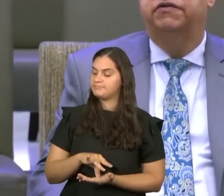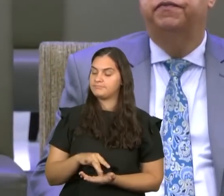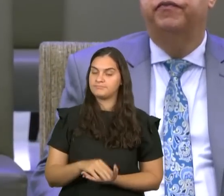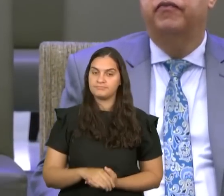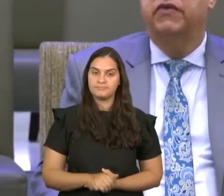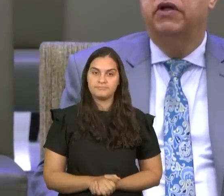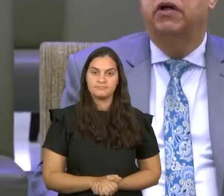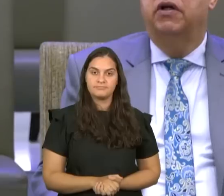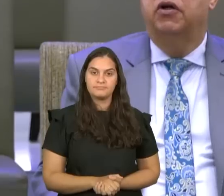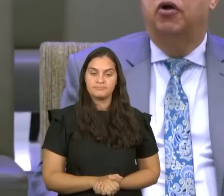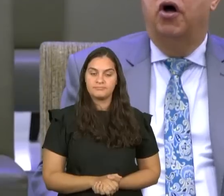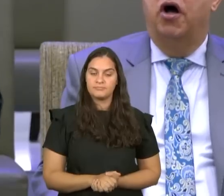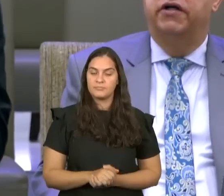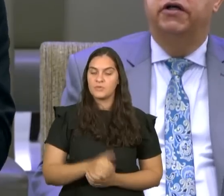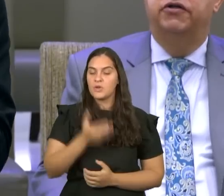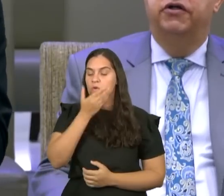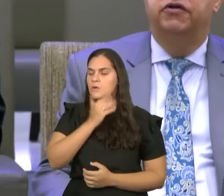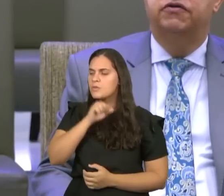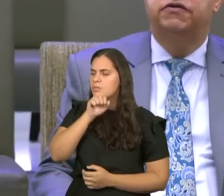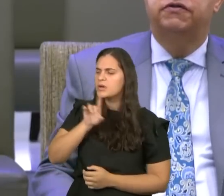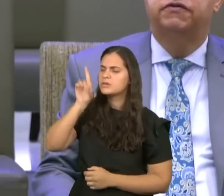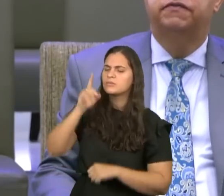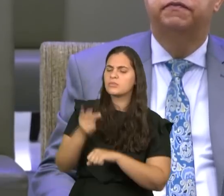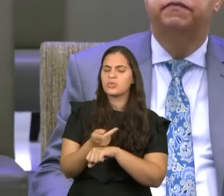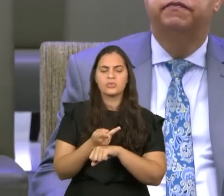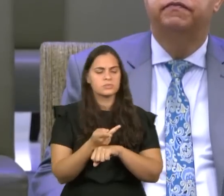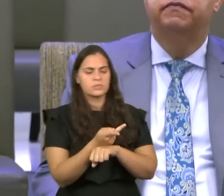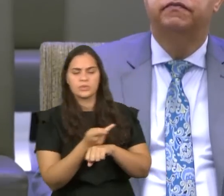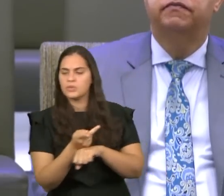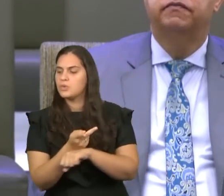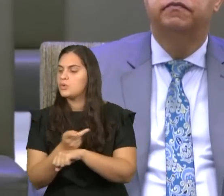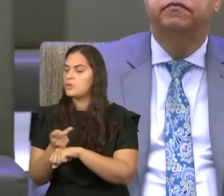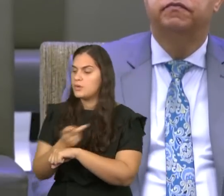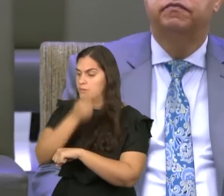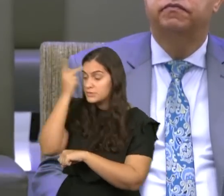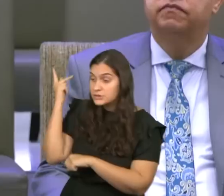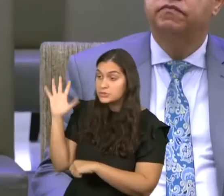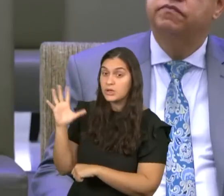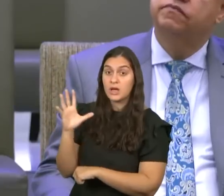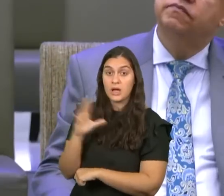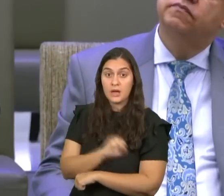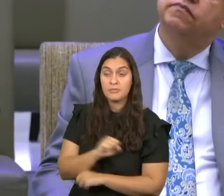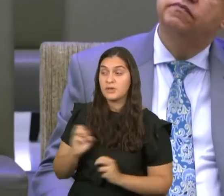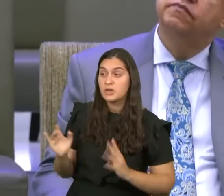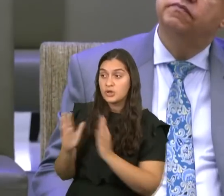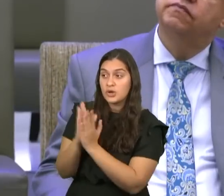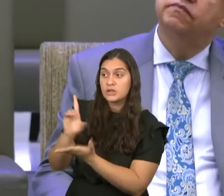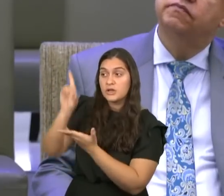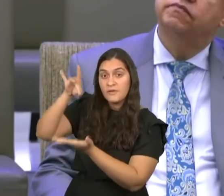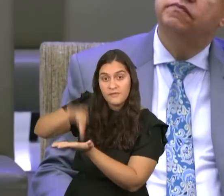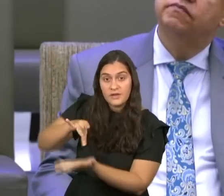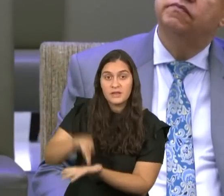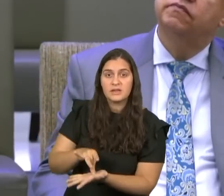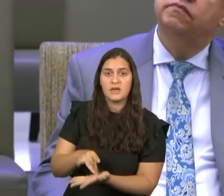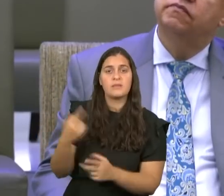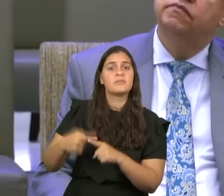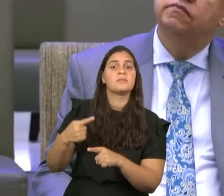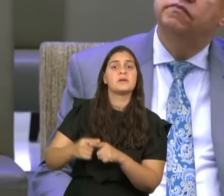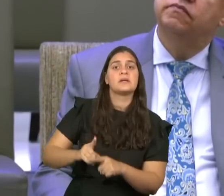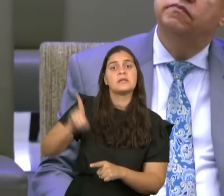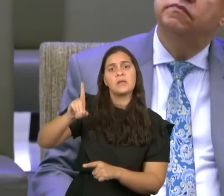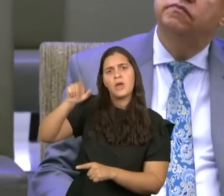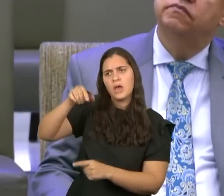O Pai procura pessoas que o adorem deste modo pois Deus é Espírito E é necessário